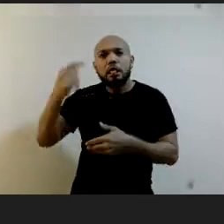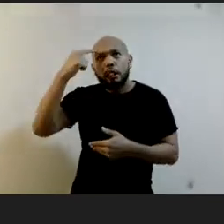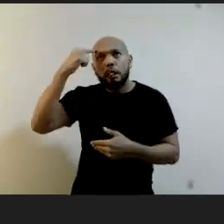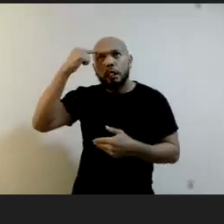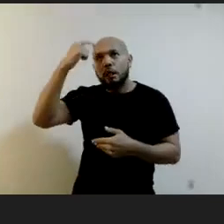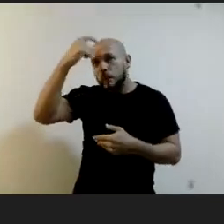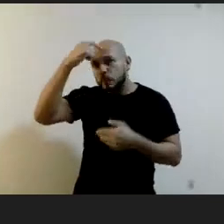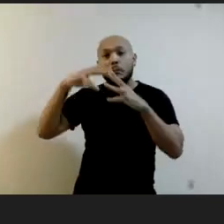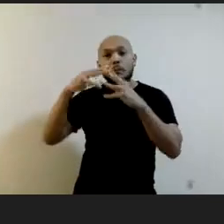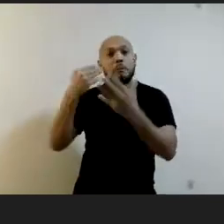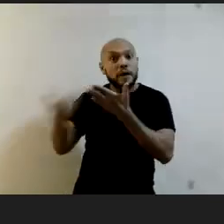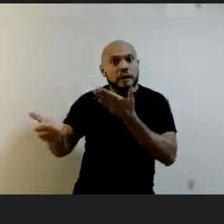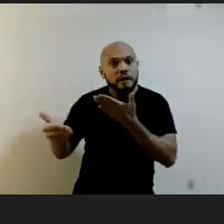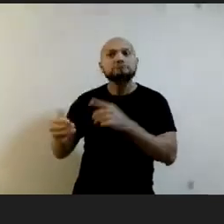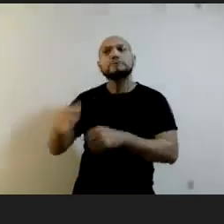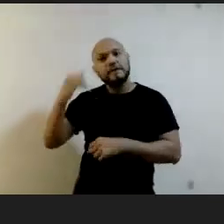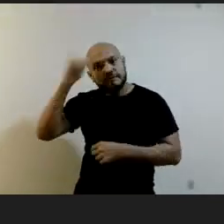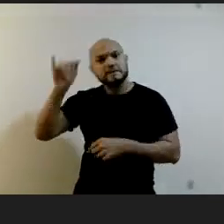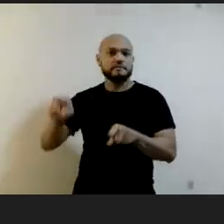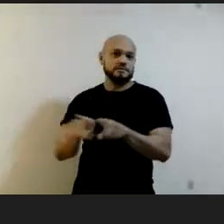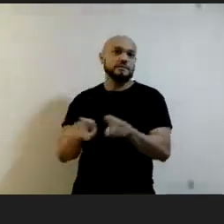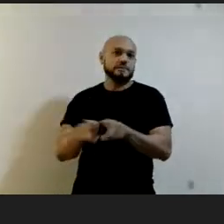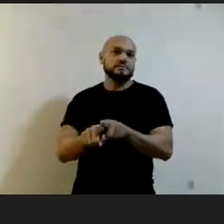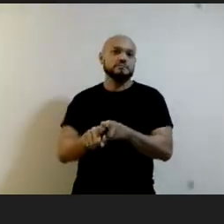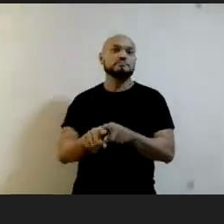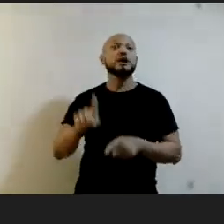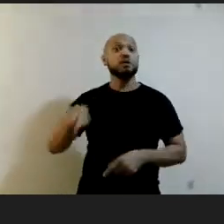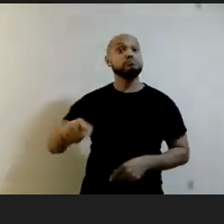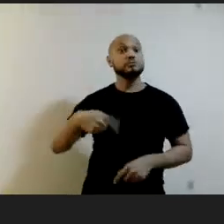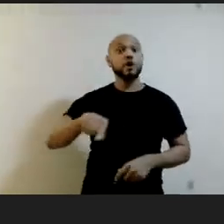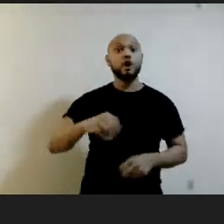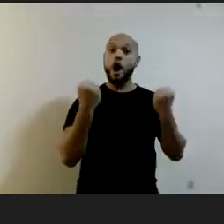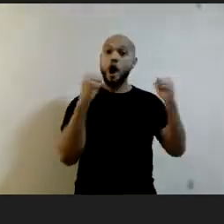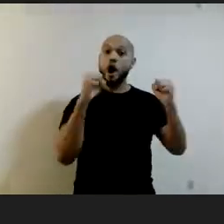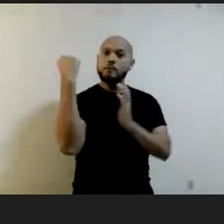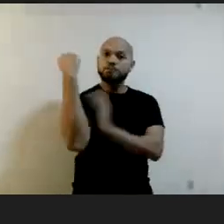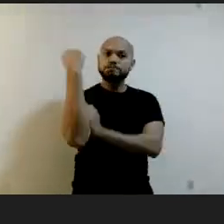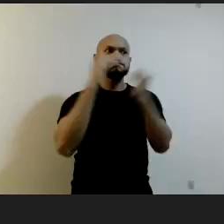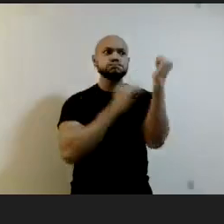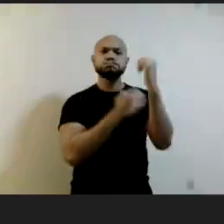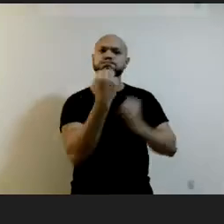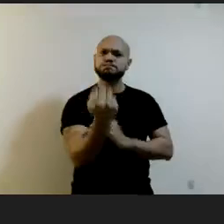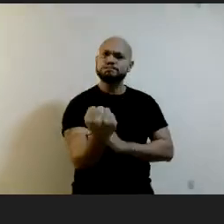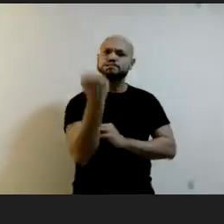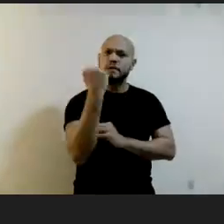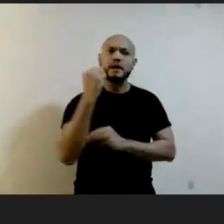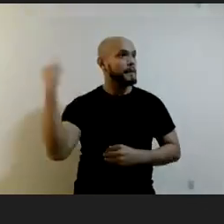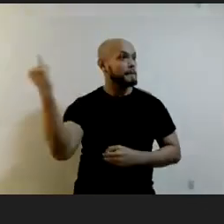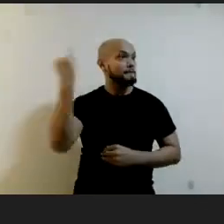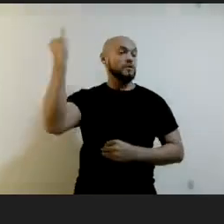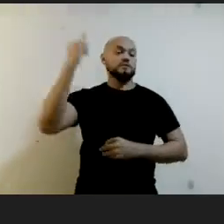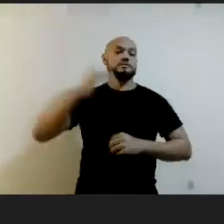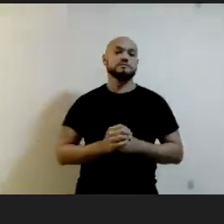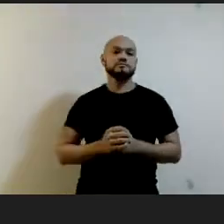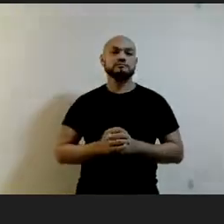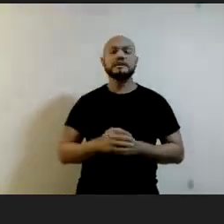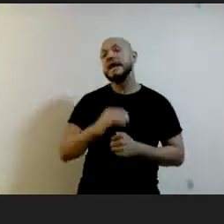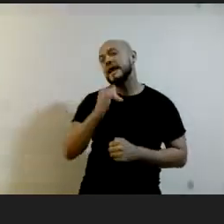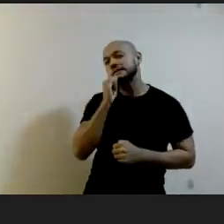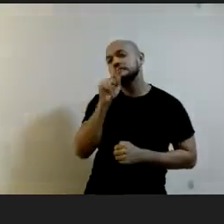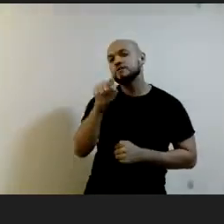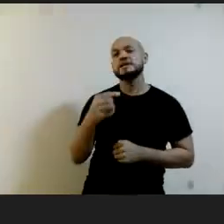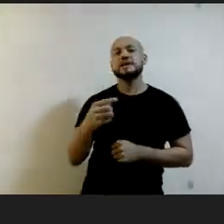gente trabalha com a musculatura e é simples. Se você fizer atividade física 20 minutos por